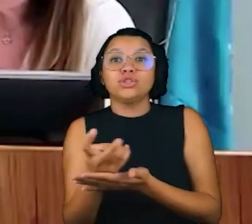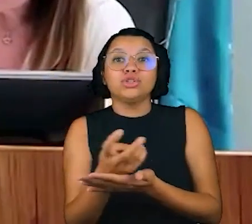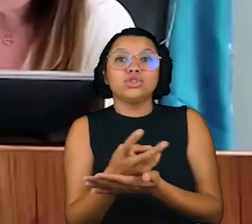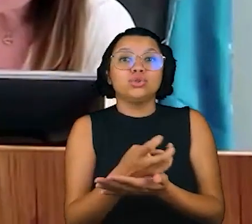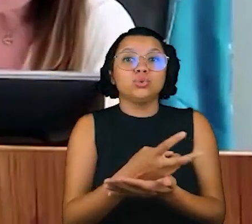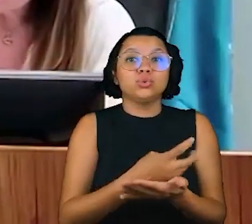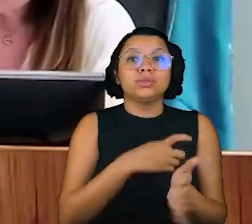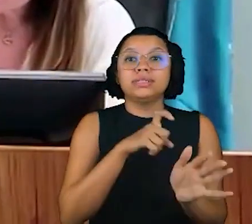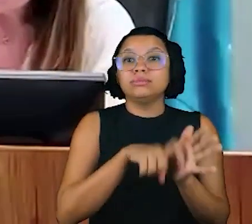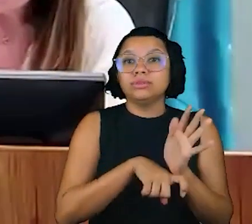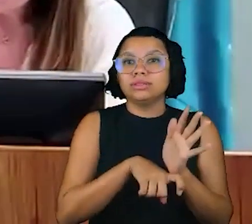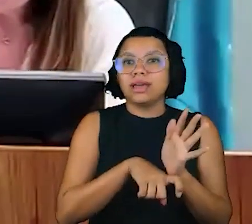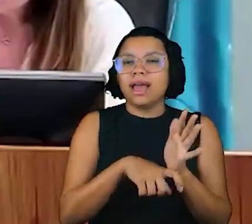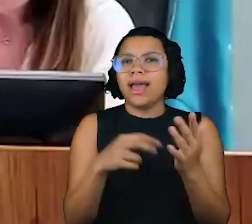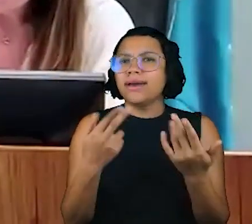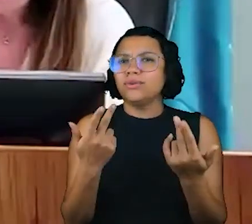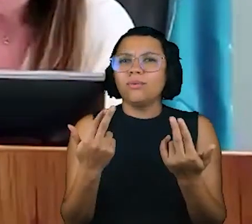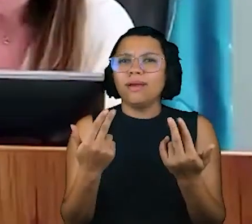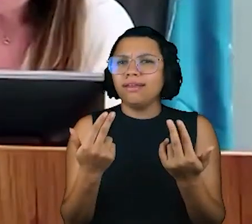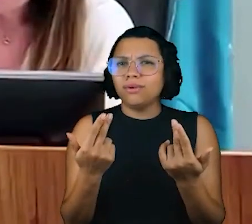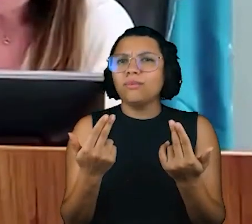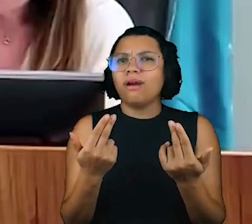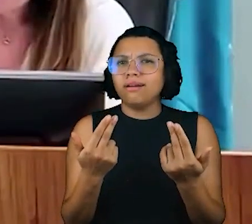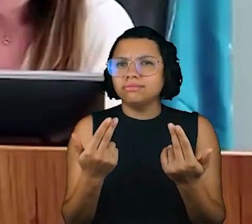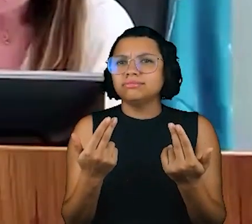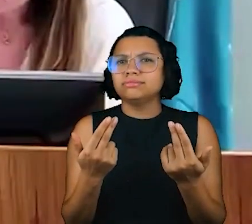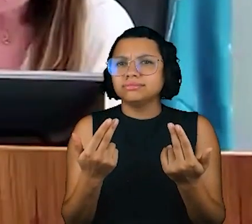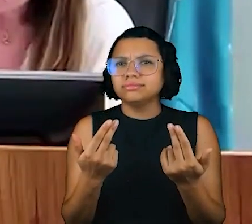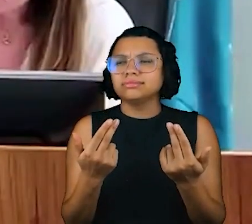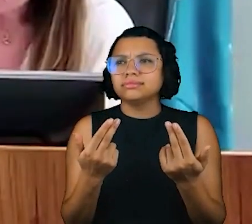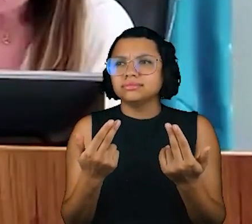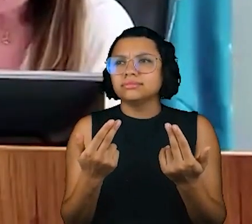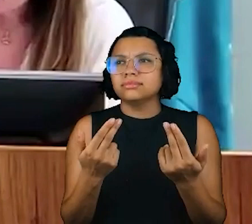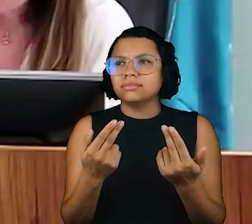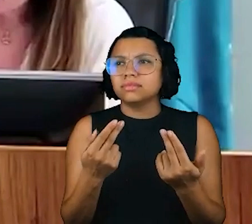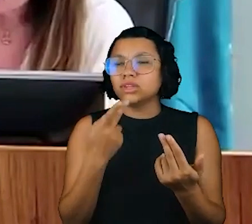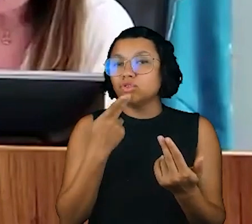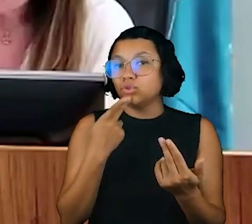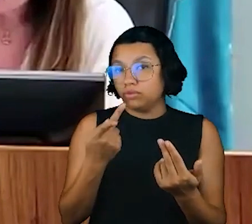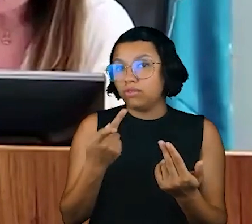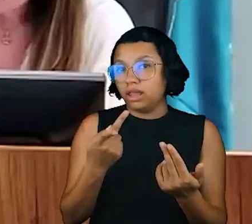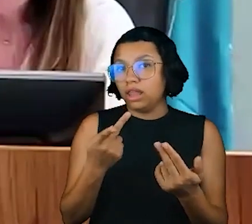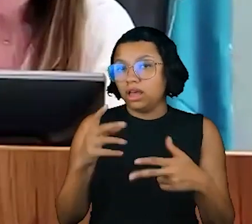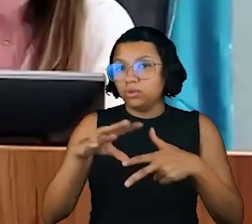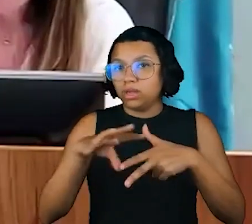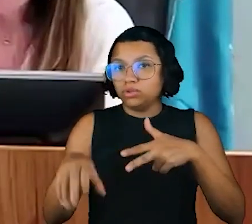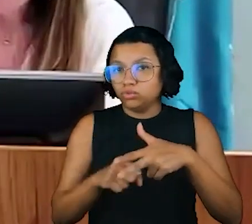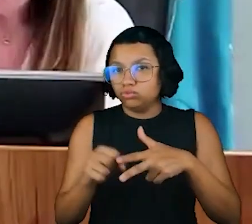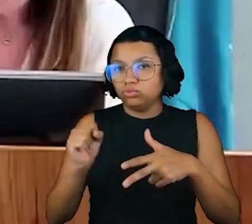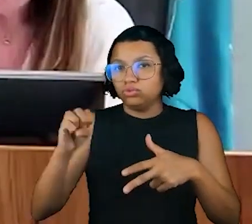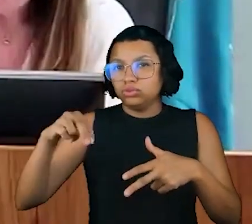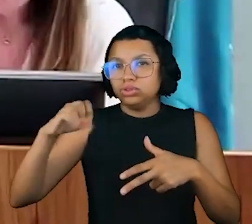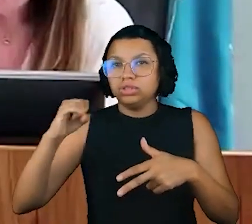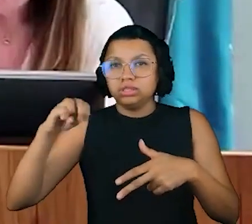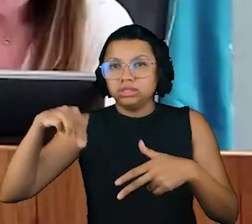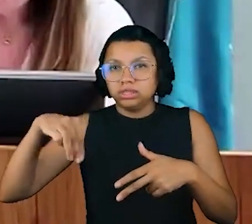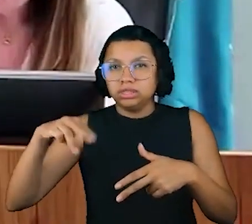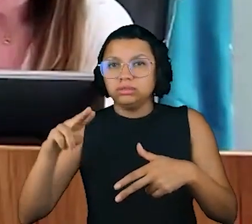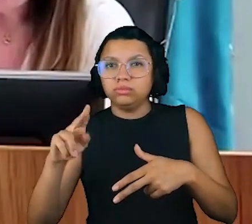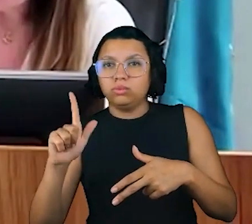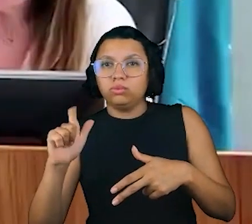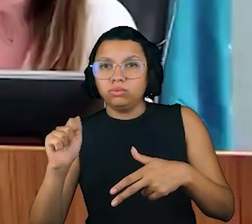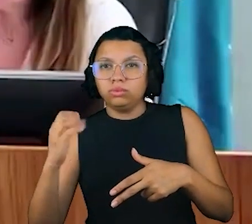estado análogo, esse que eu estou falando para os senhores, né, da simulação, etc., esse estado de incobrabilidade, ele